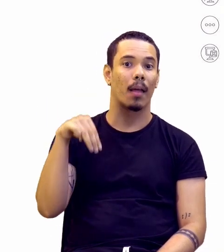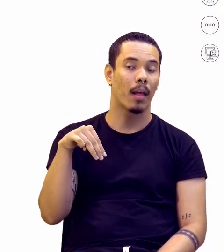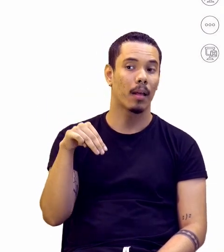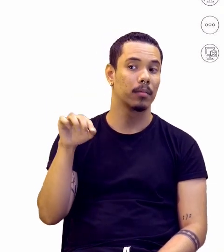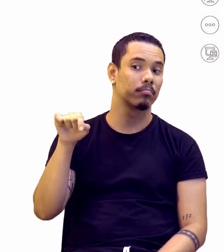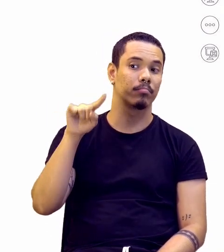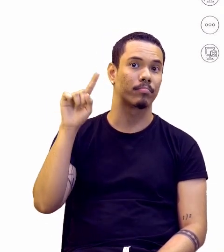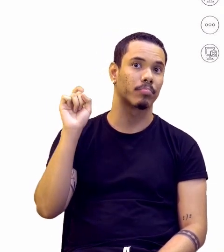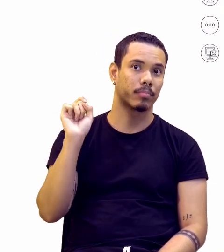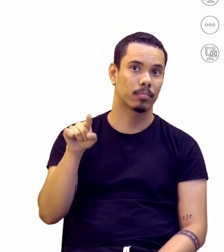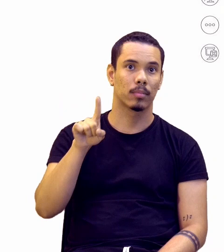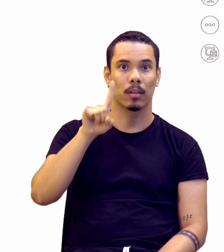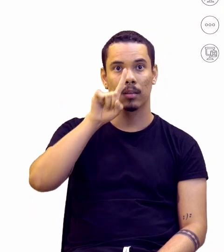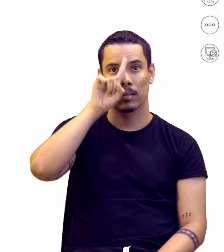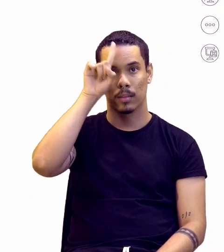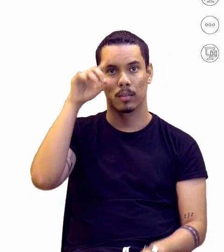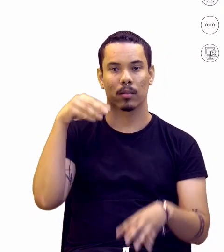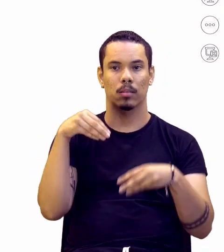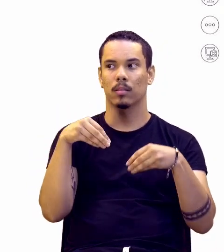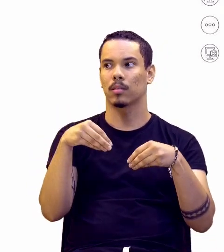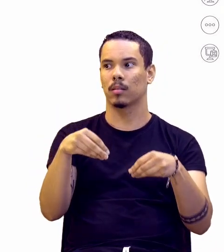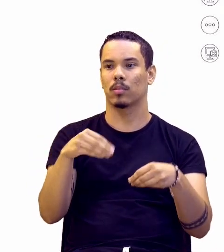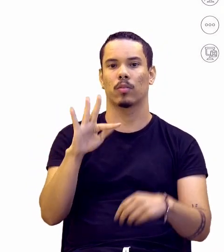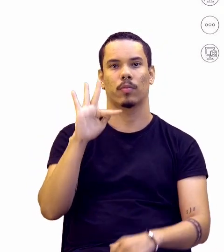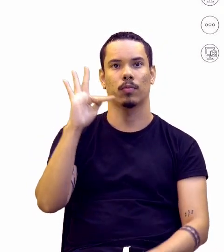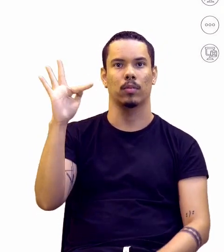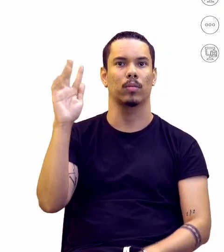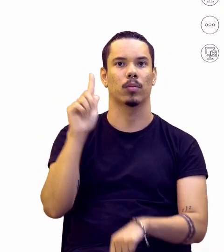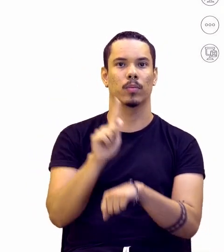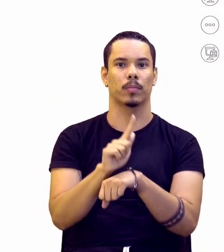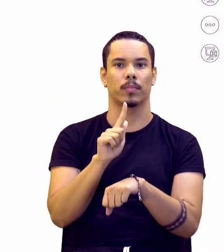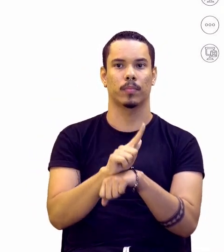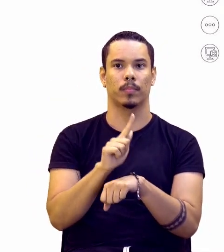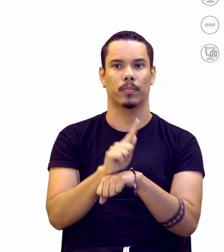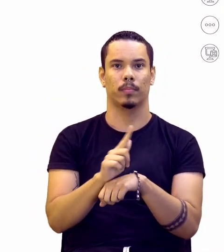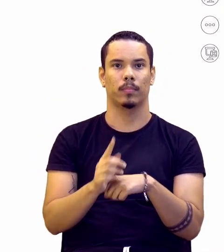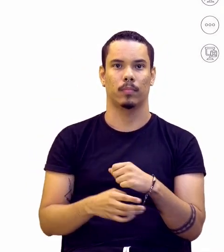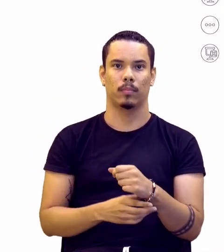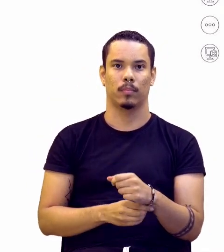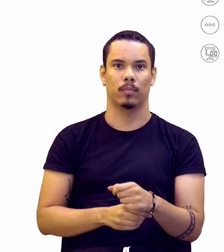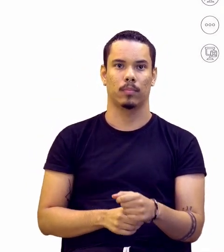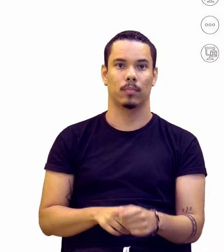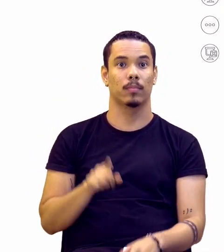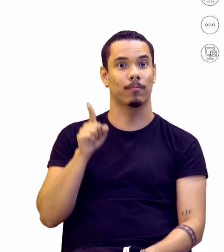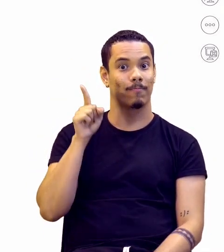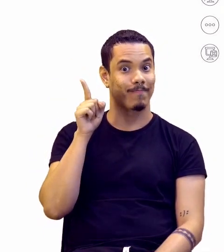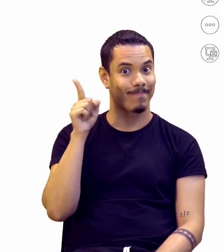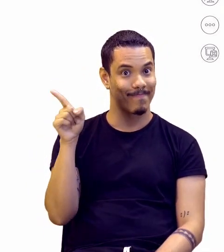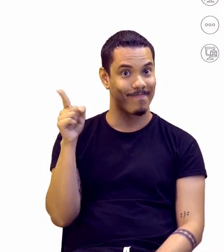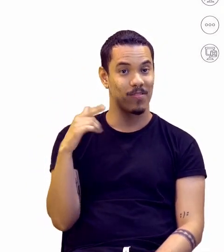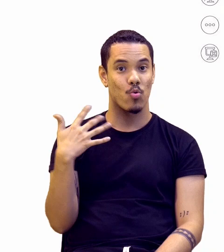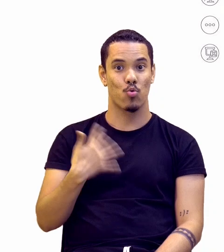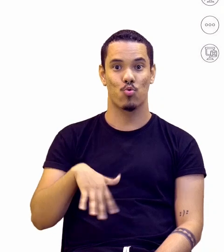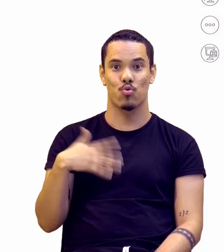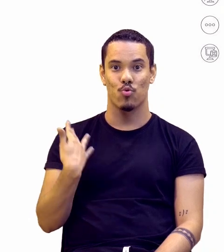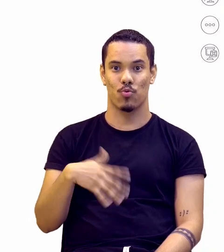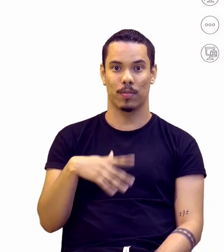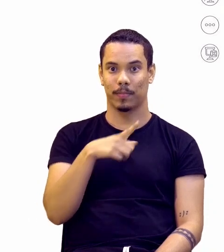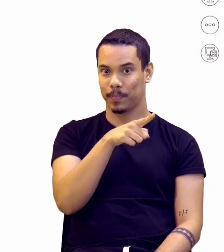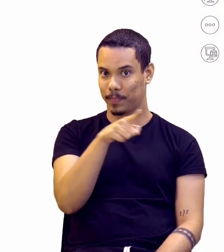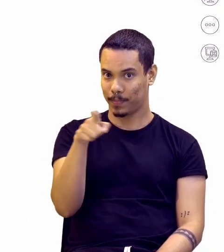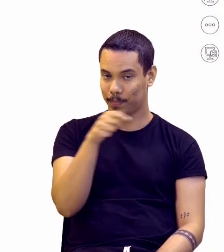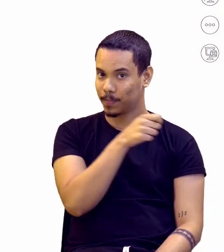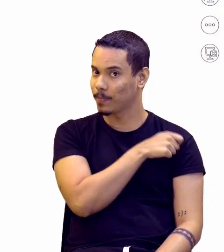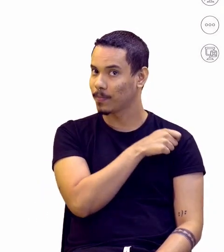É criado o território federal do Guaporé. Aí que está. O nosso querido aluno